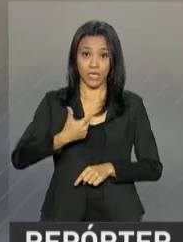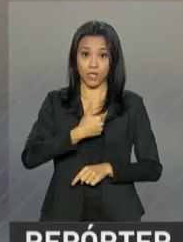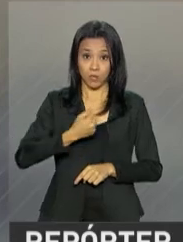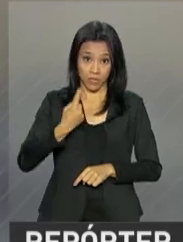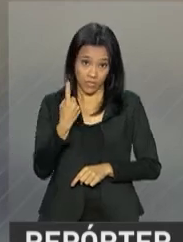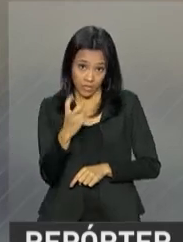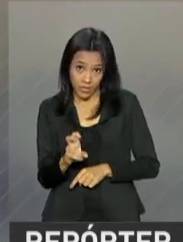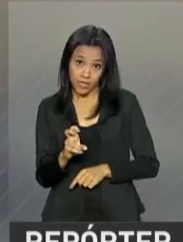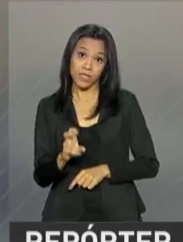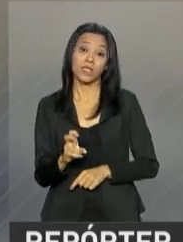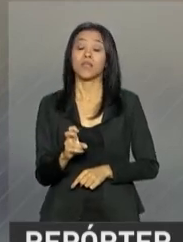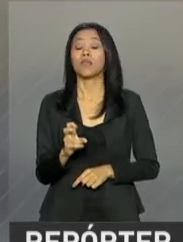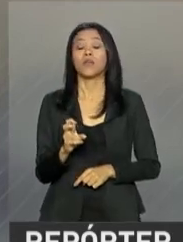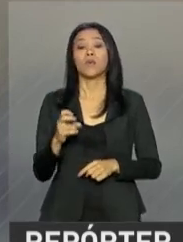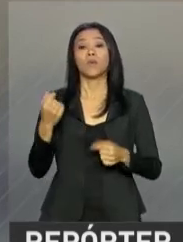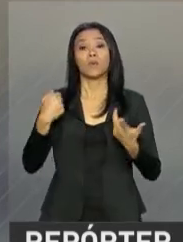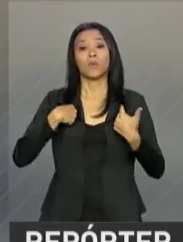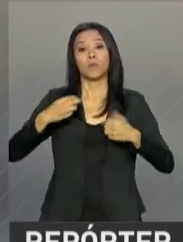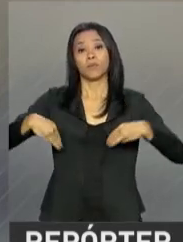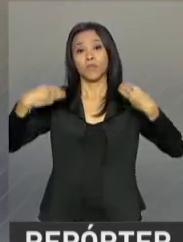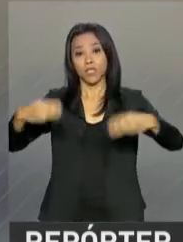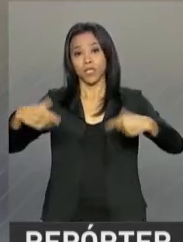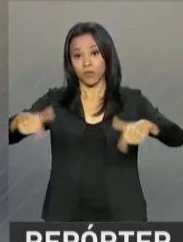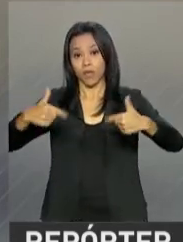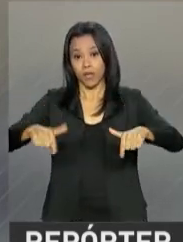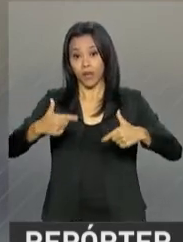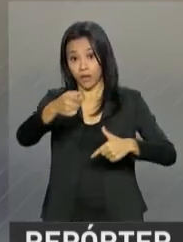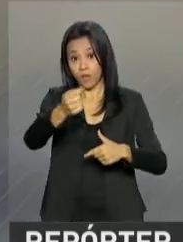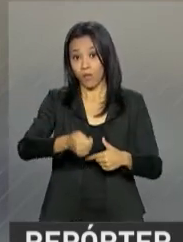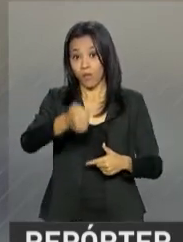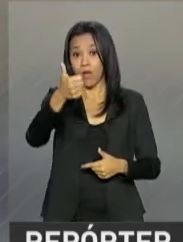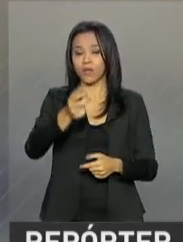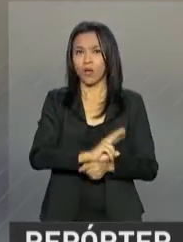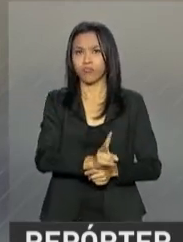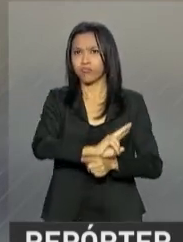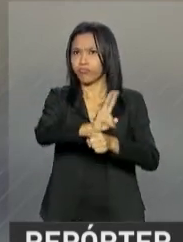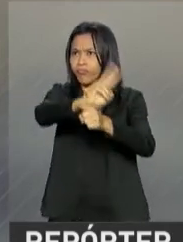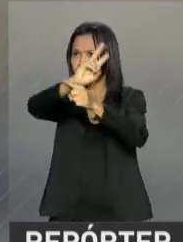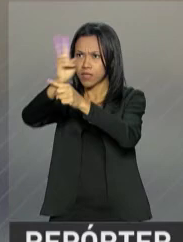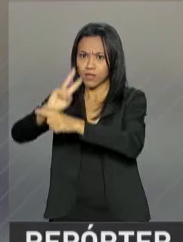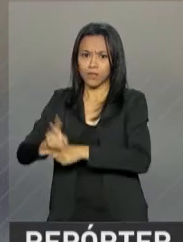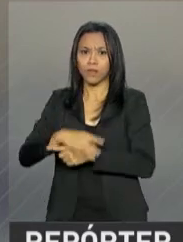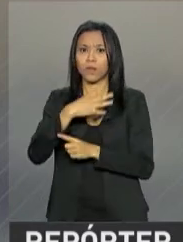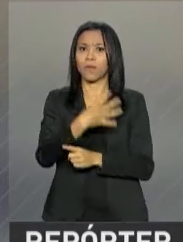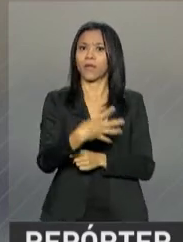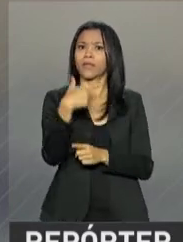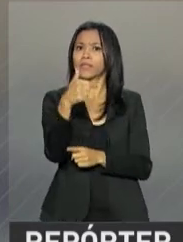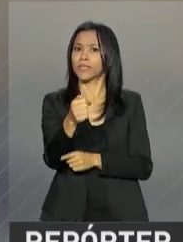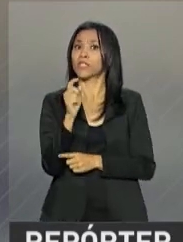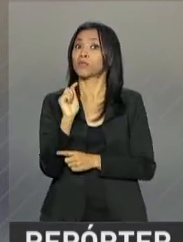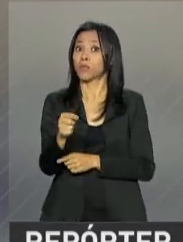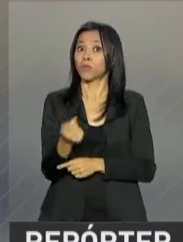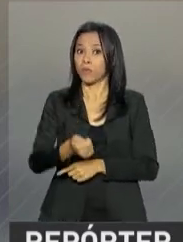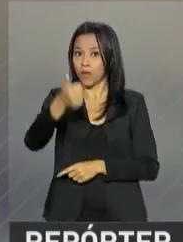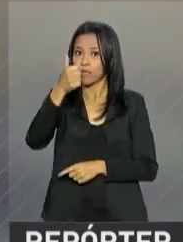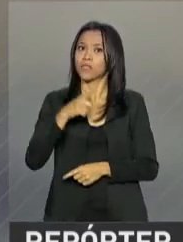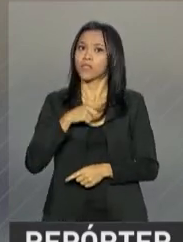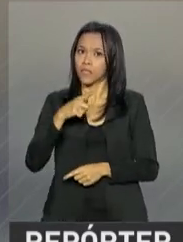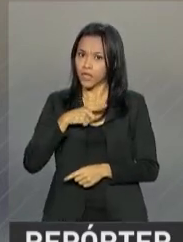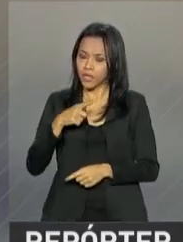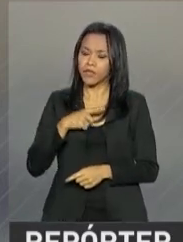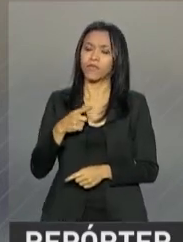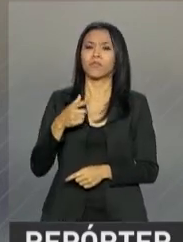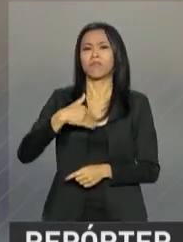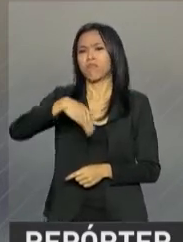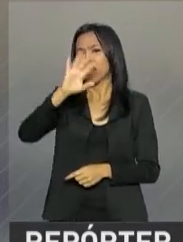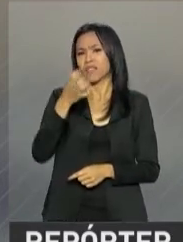o ministério do trabalho realizou quase 47 mil ações fiscais de combate ao trabalho infantil o que levou ao afastamento de mais de